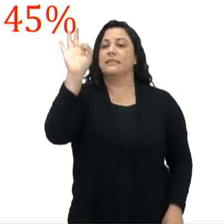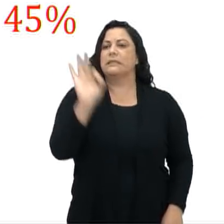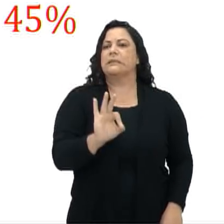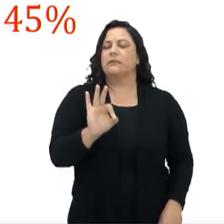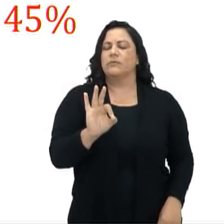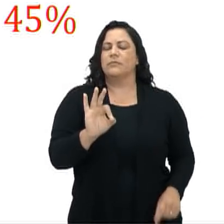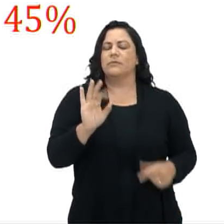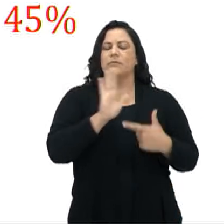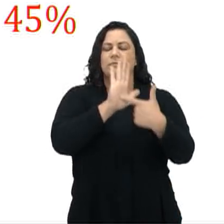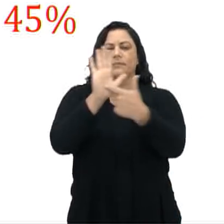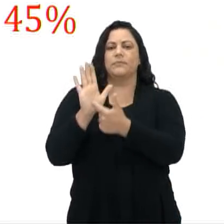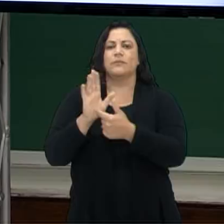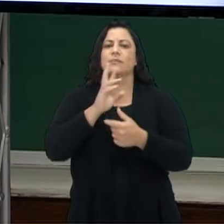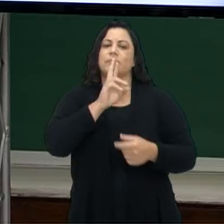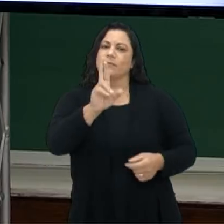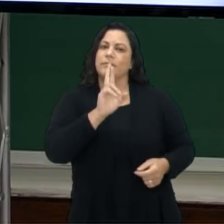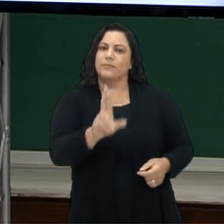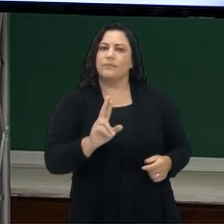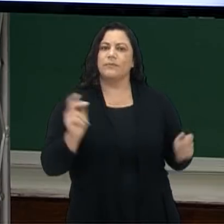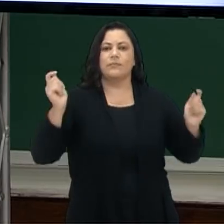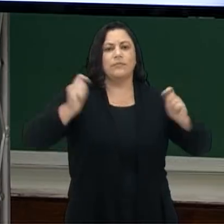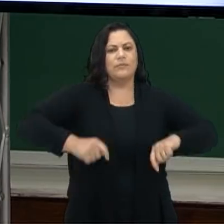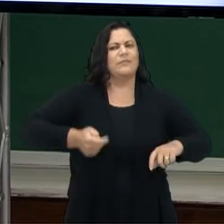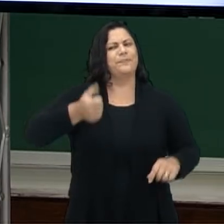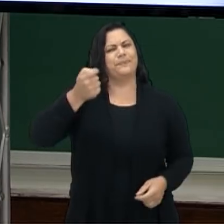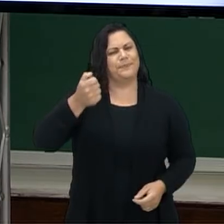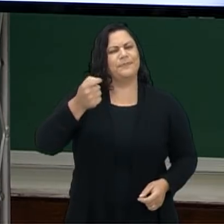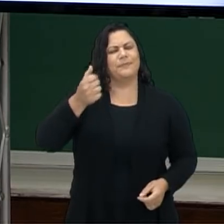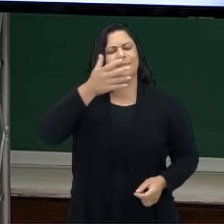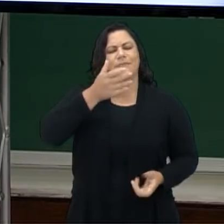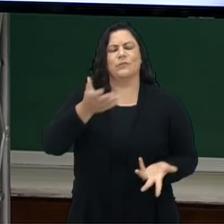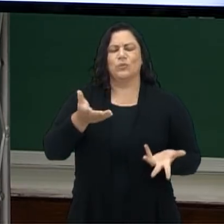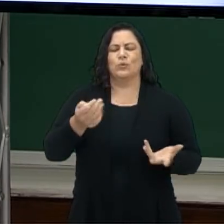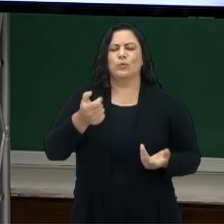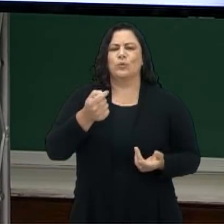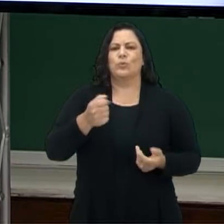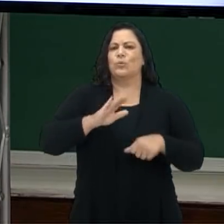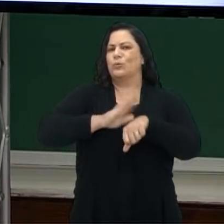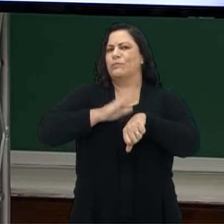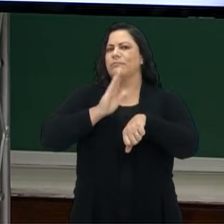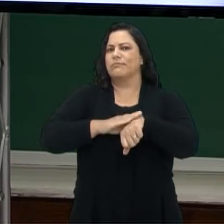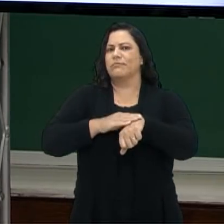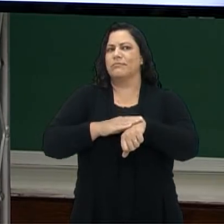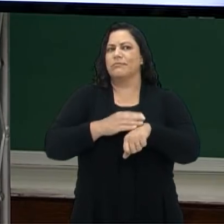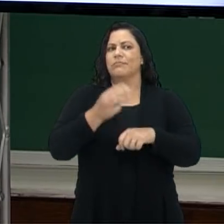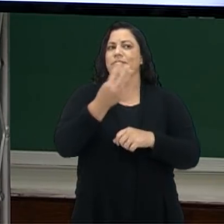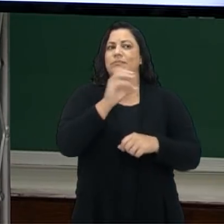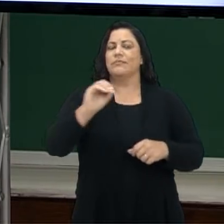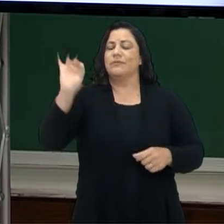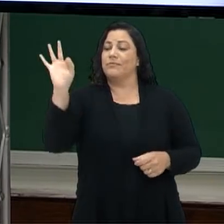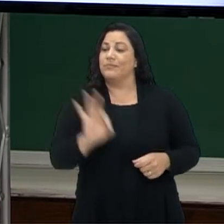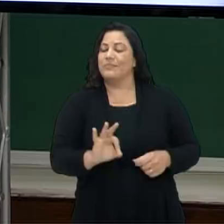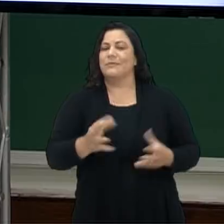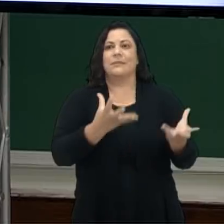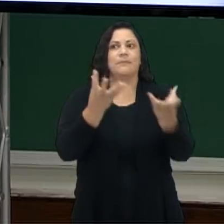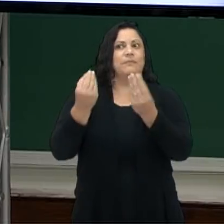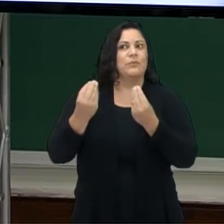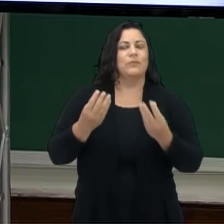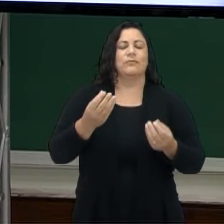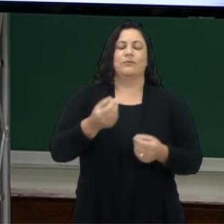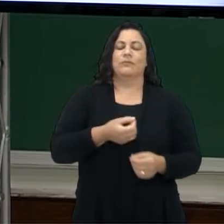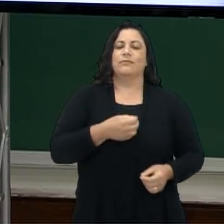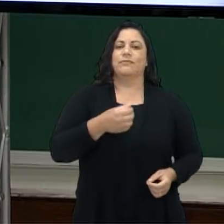das pessoas que responderam, alegam que passam pouco tempo, 30% muito tempo,